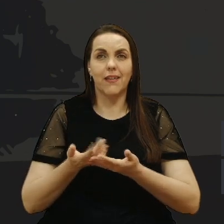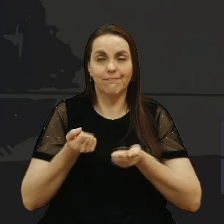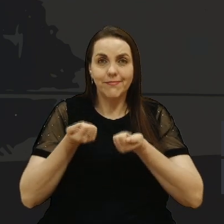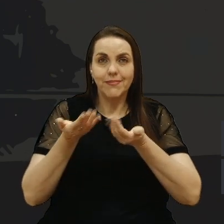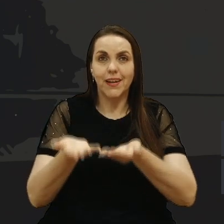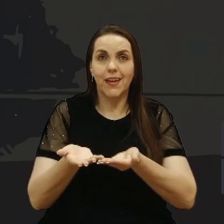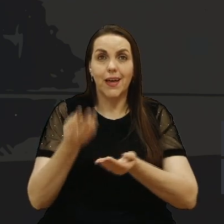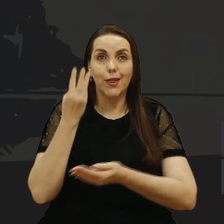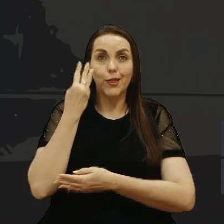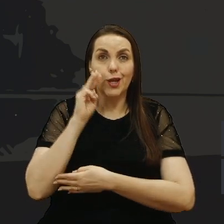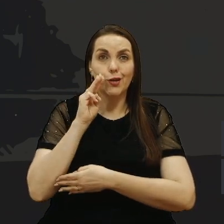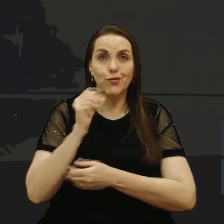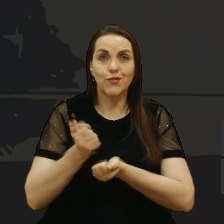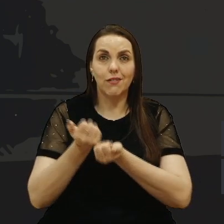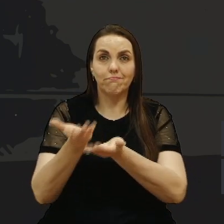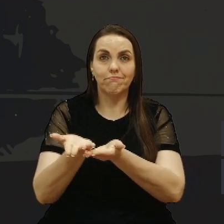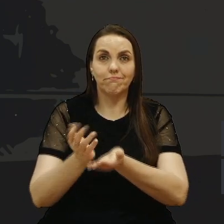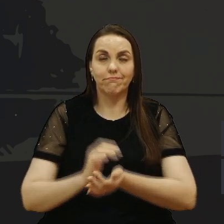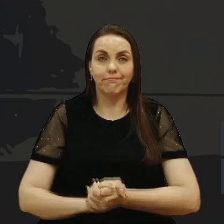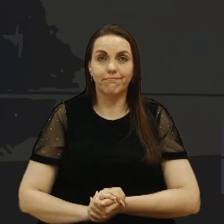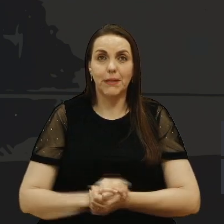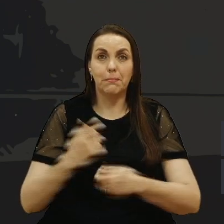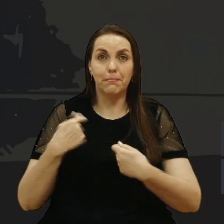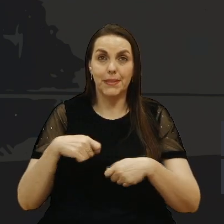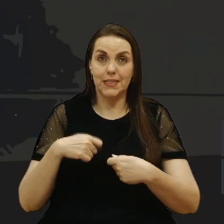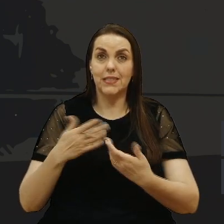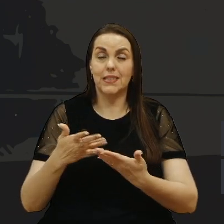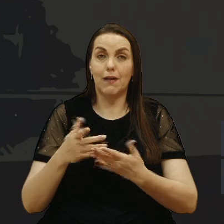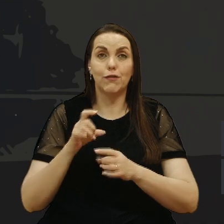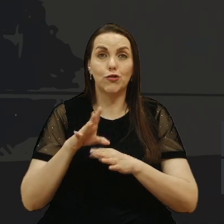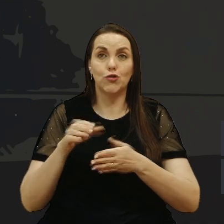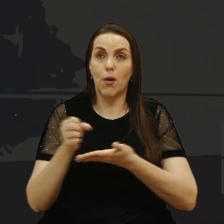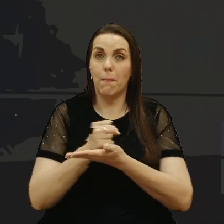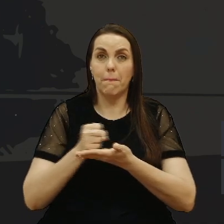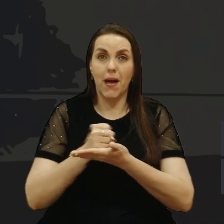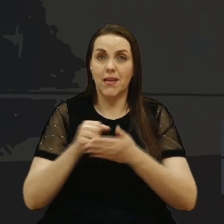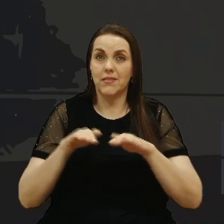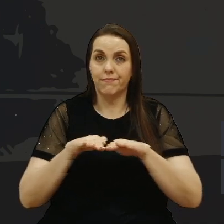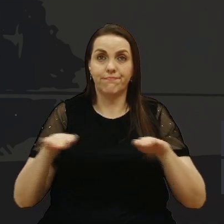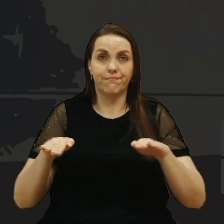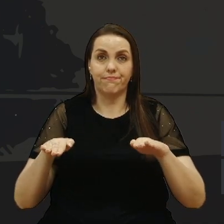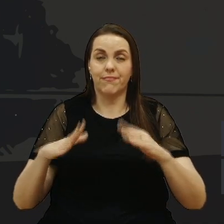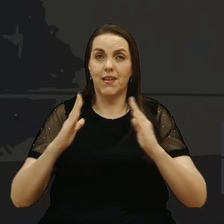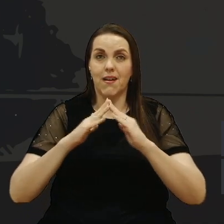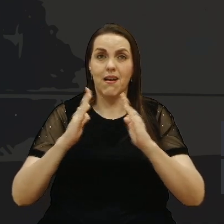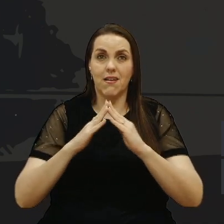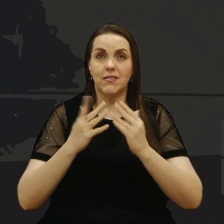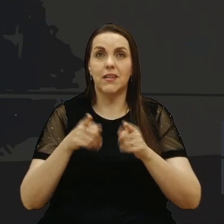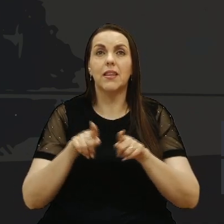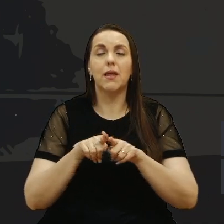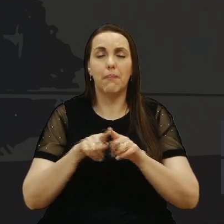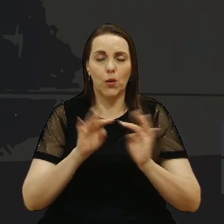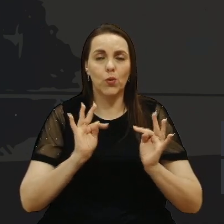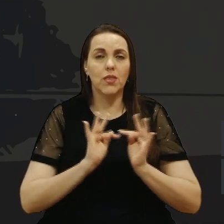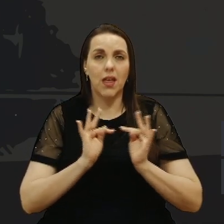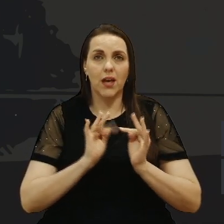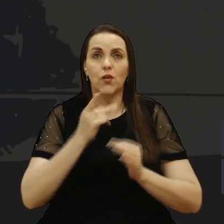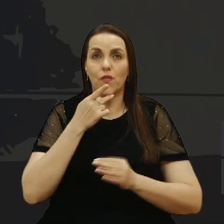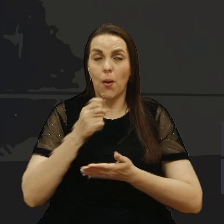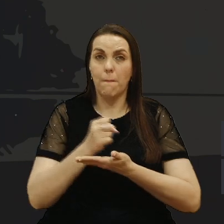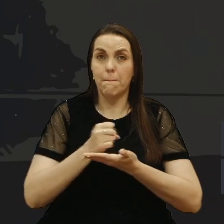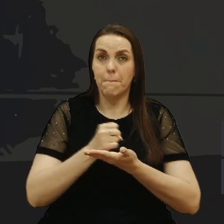a 3 dias, aonde a gente só tem a base das casas, também dito pelo técnico, base essa